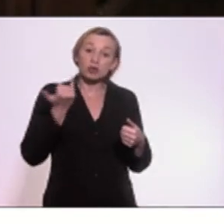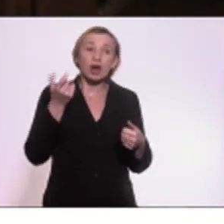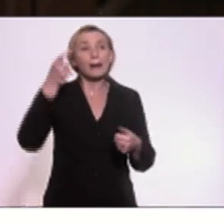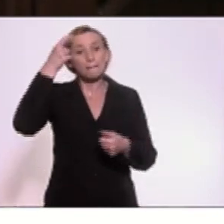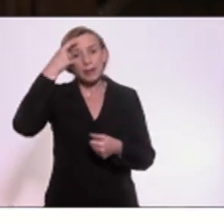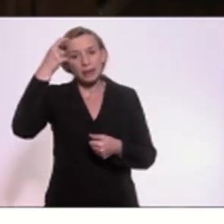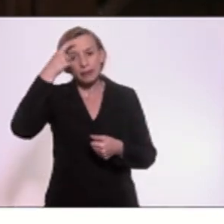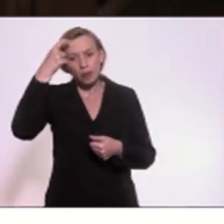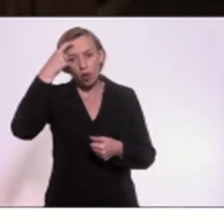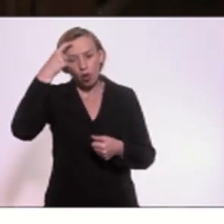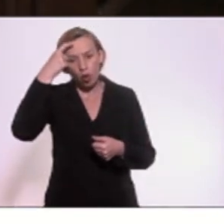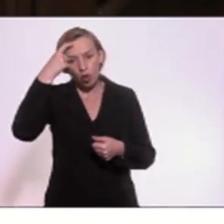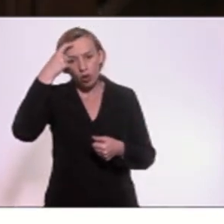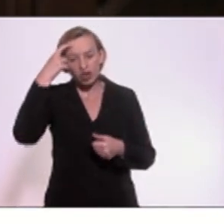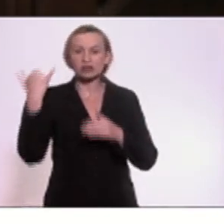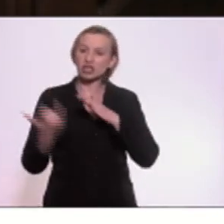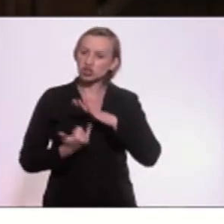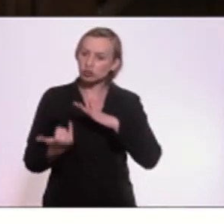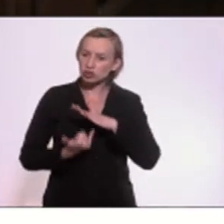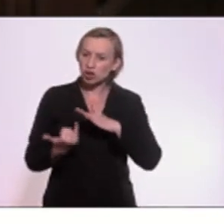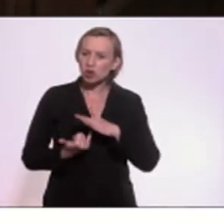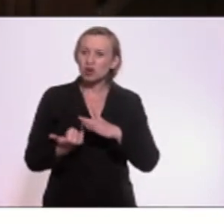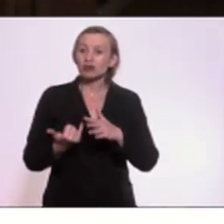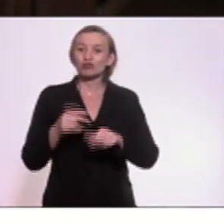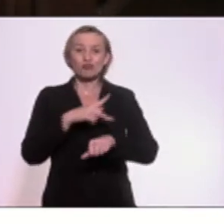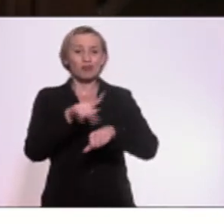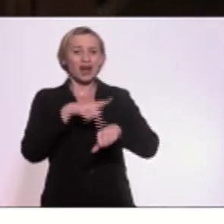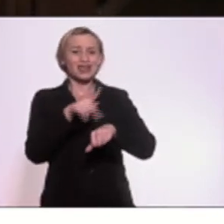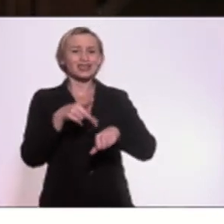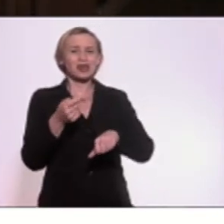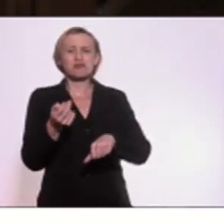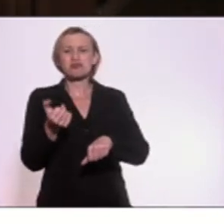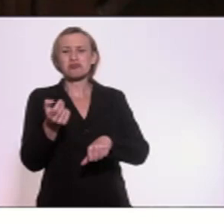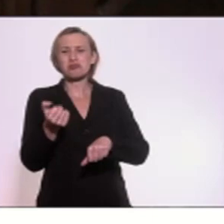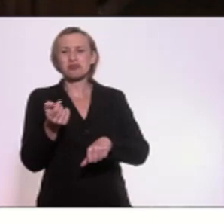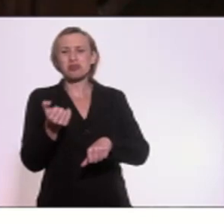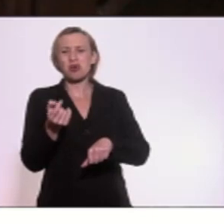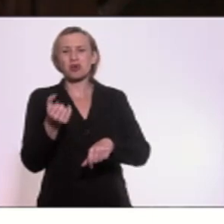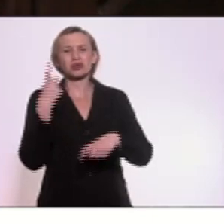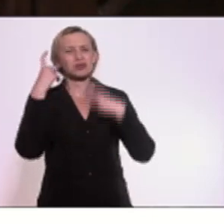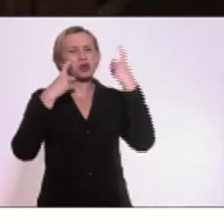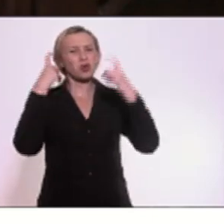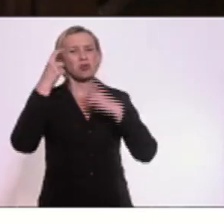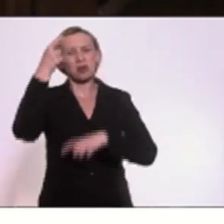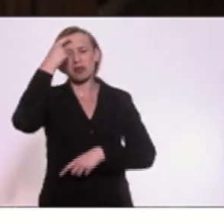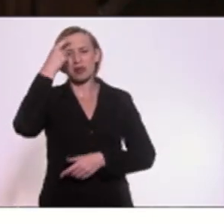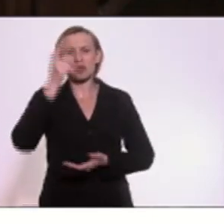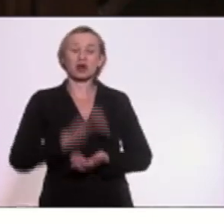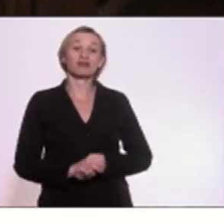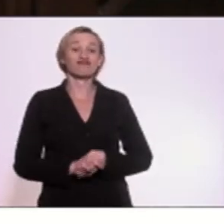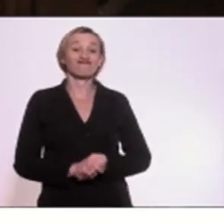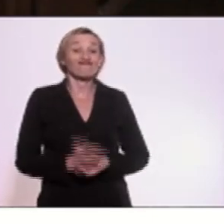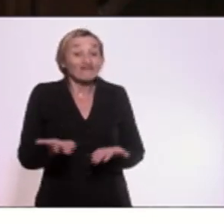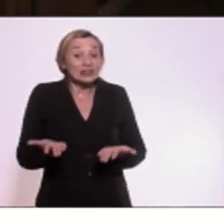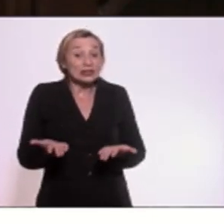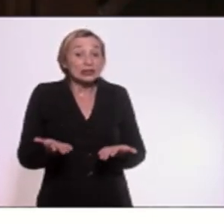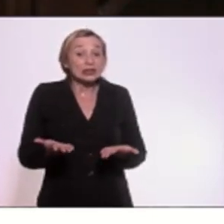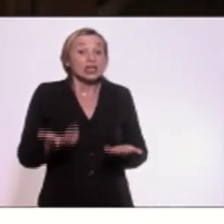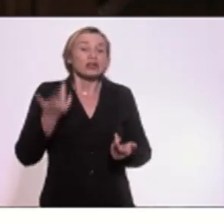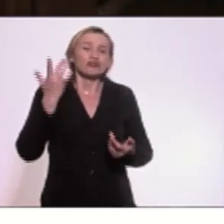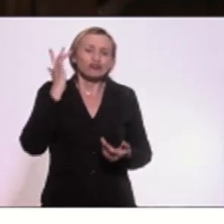instituições, num país que ainda tem pouco cuidado com a memória, é muito importante. Entretanto, eu não acho